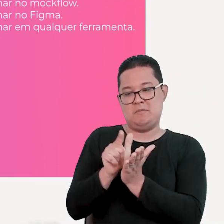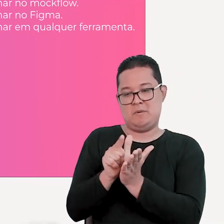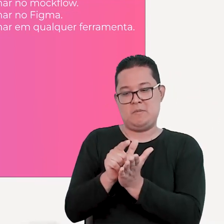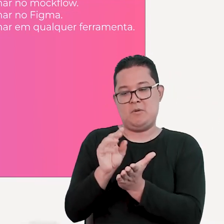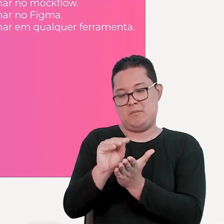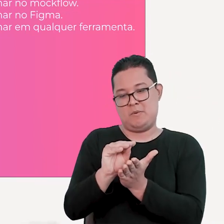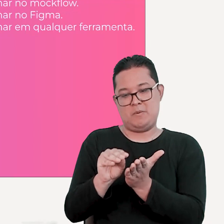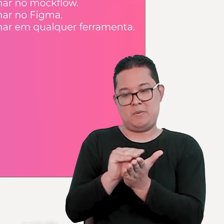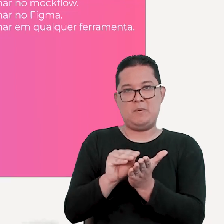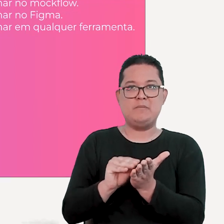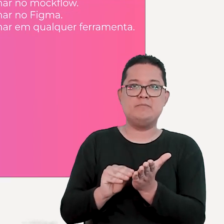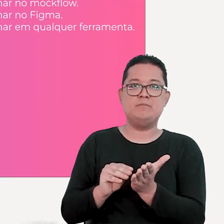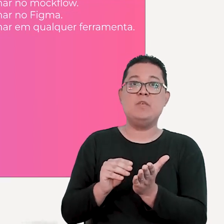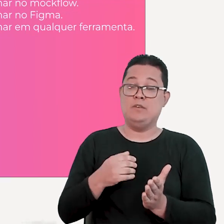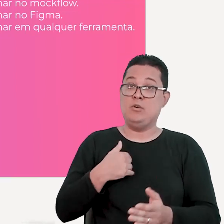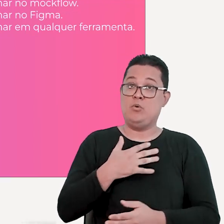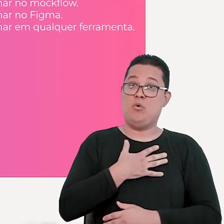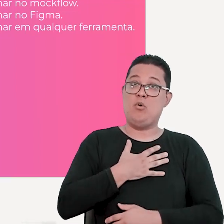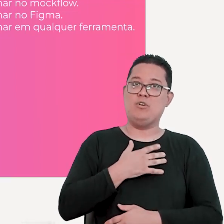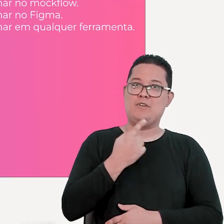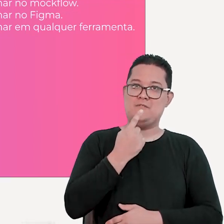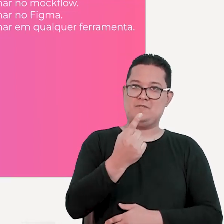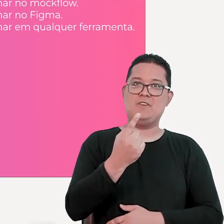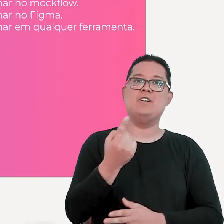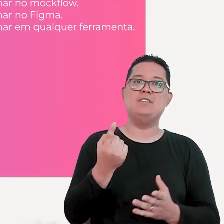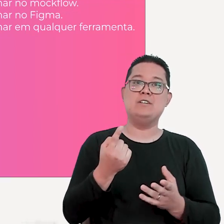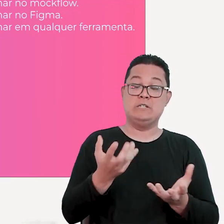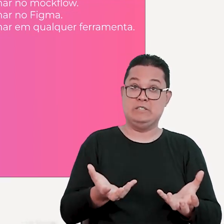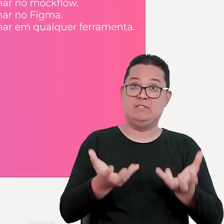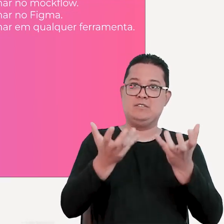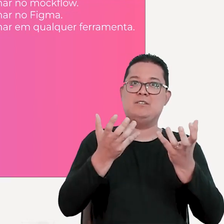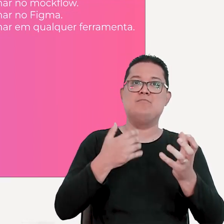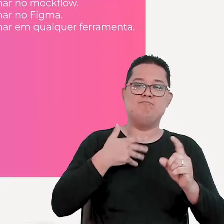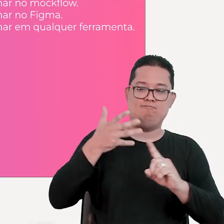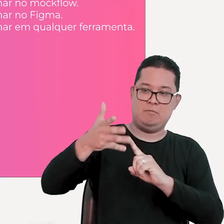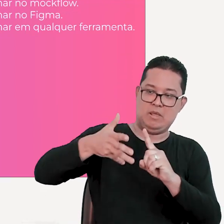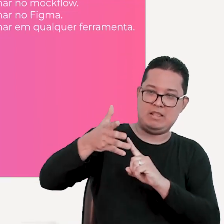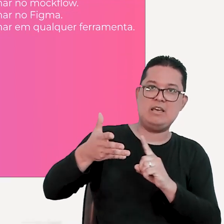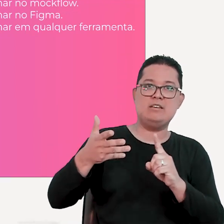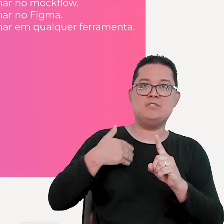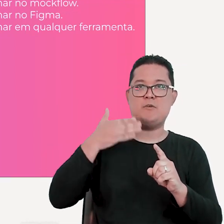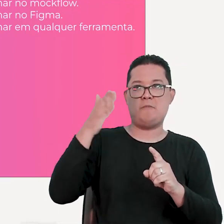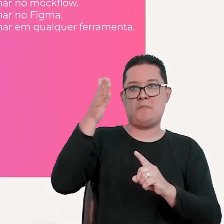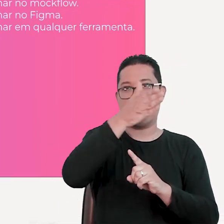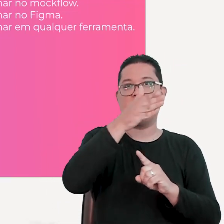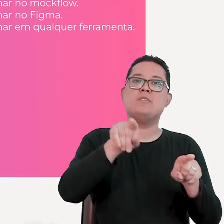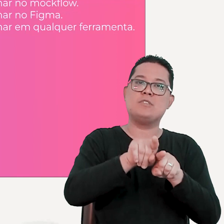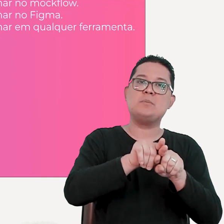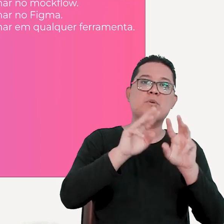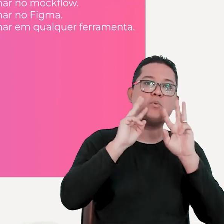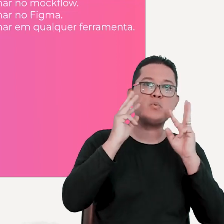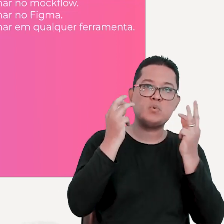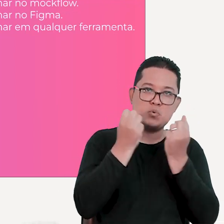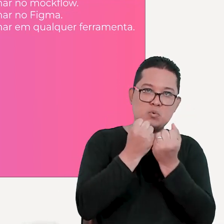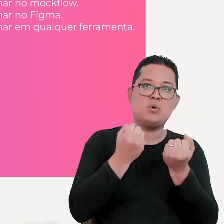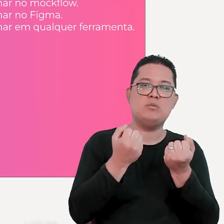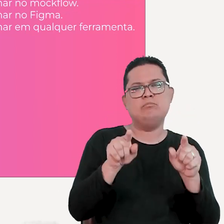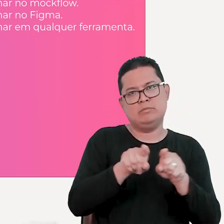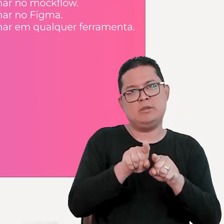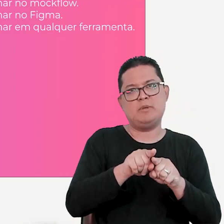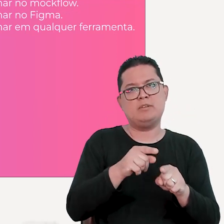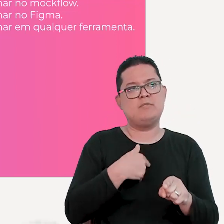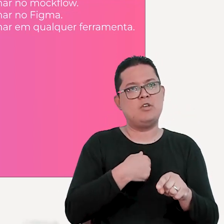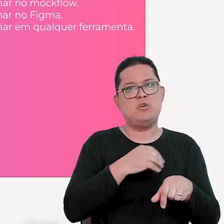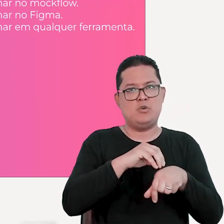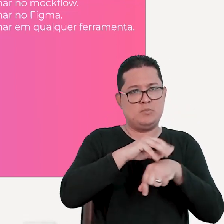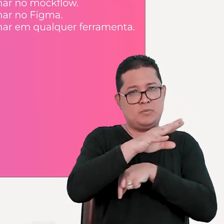de enfatizar isso, eu falo isso nas palestras que eu dou, nos workshops e até para os meus colegas, porque na cabeça as coisas acabam